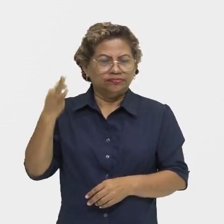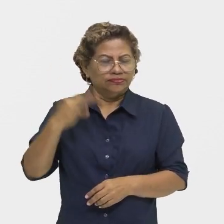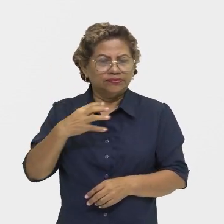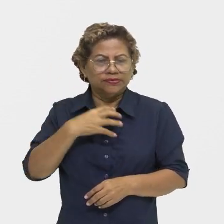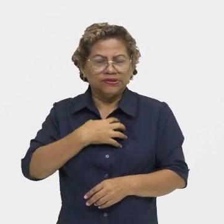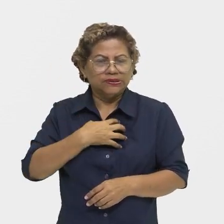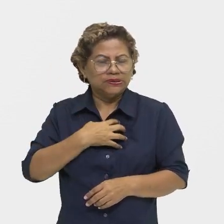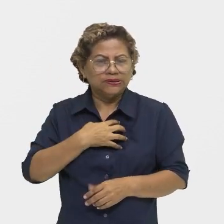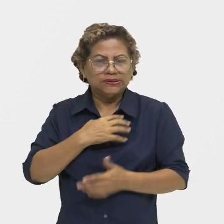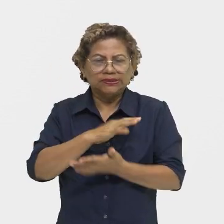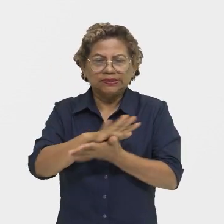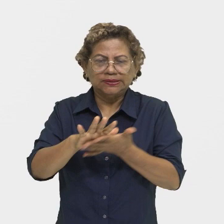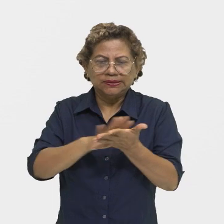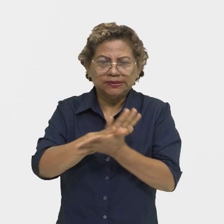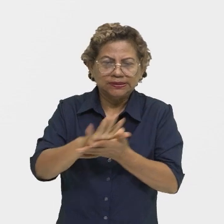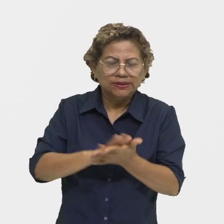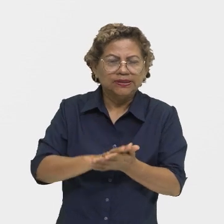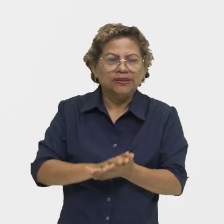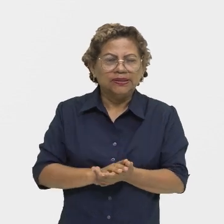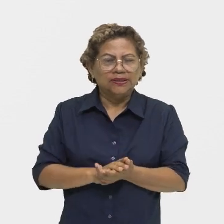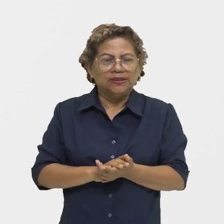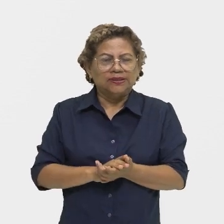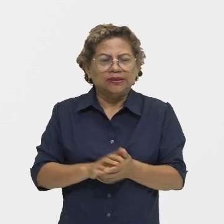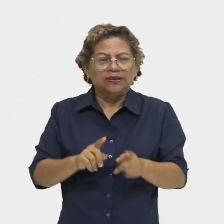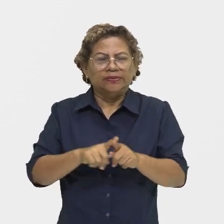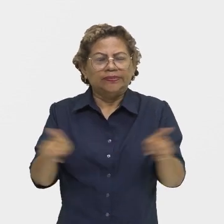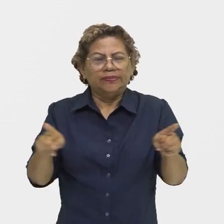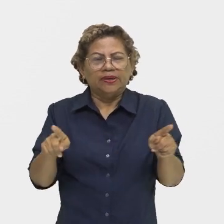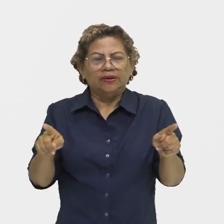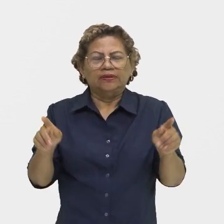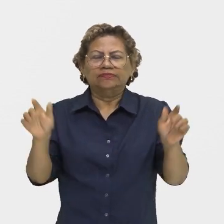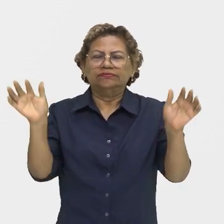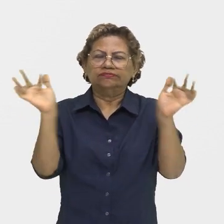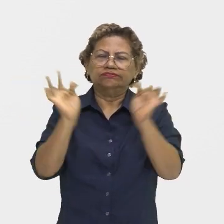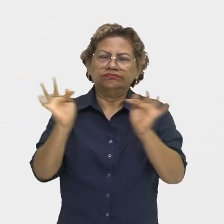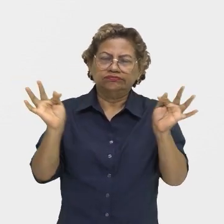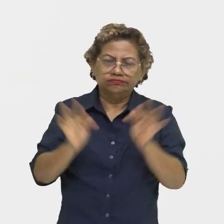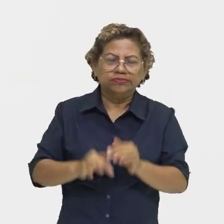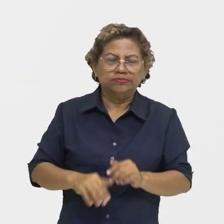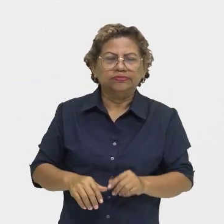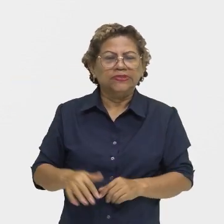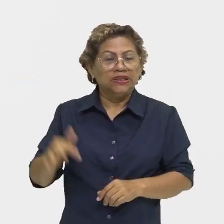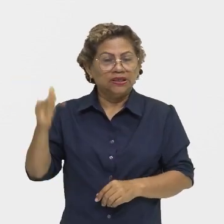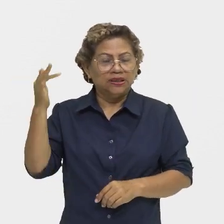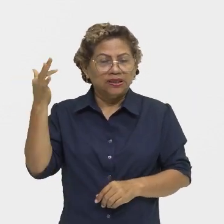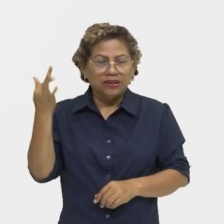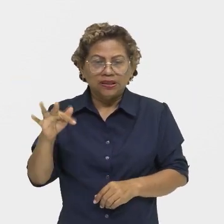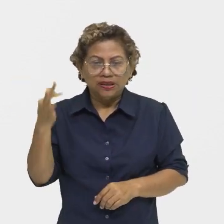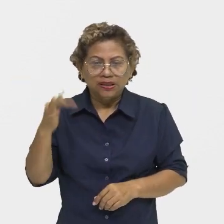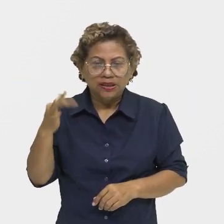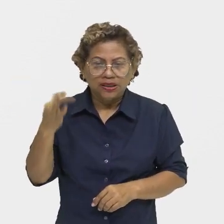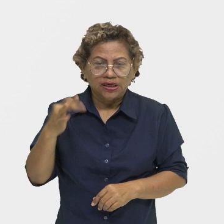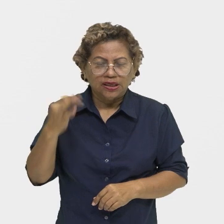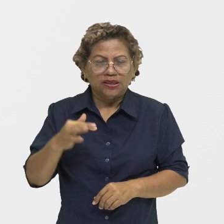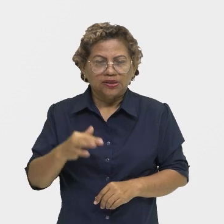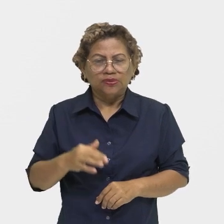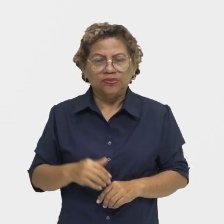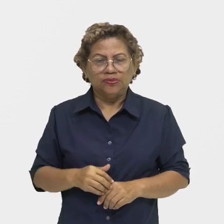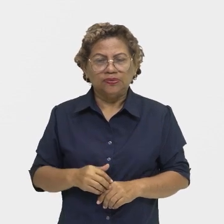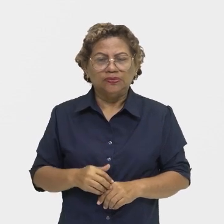sente. É um contentamento descontente. É dor que desatina sem